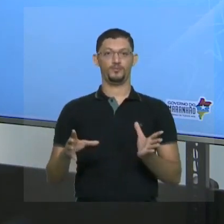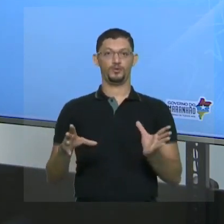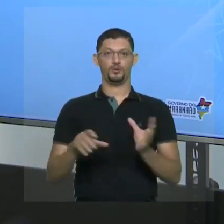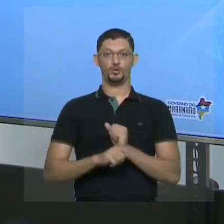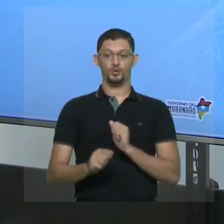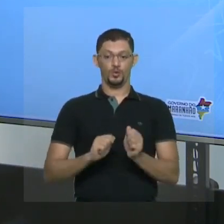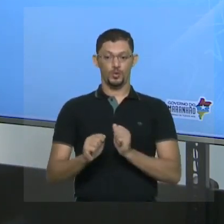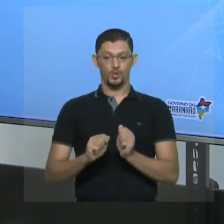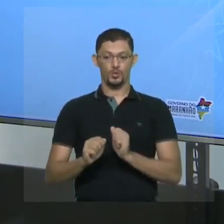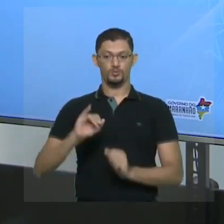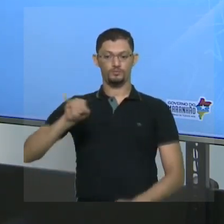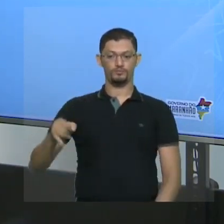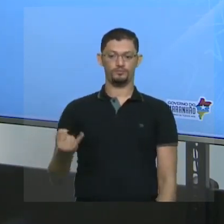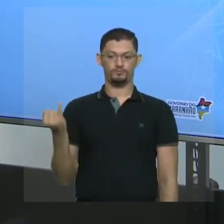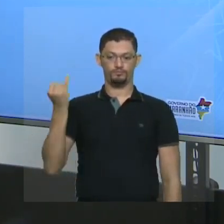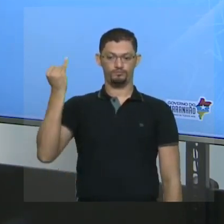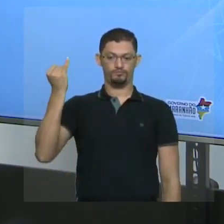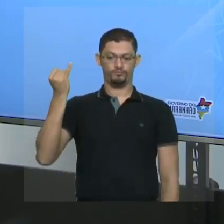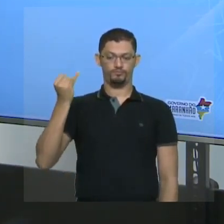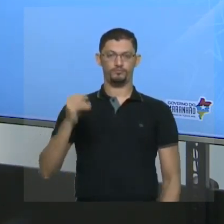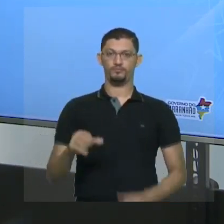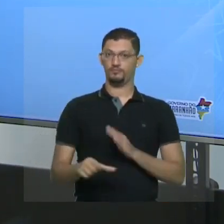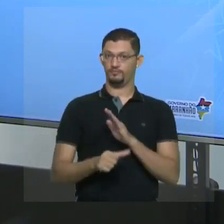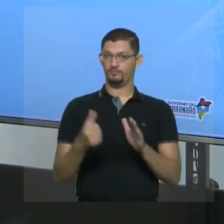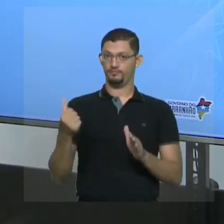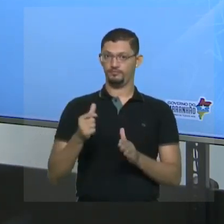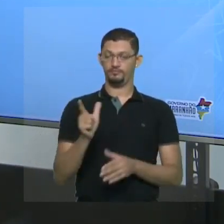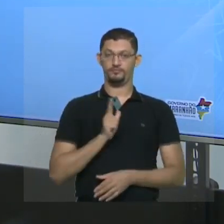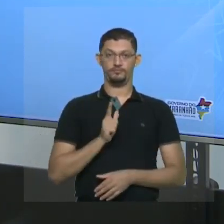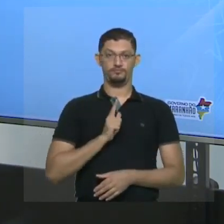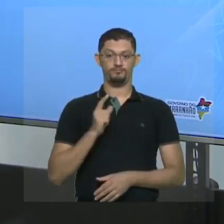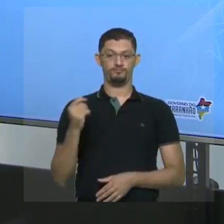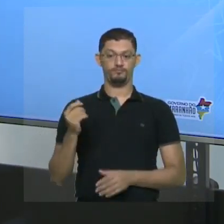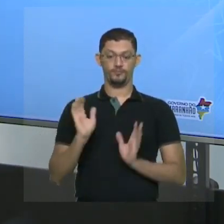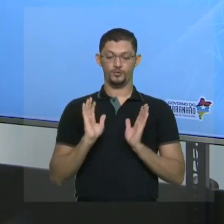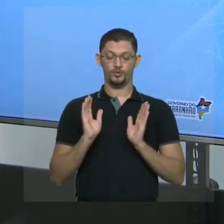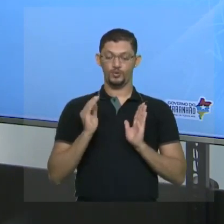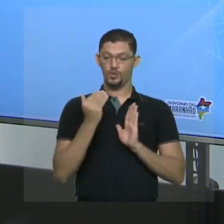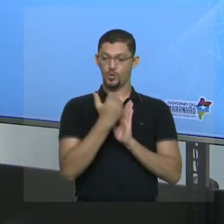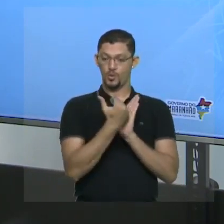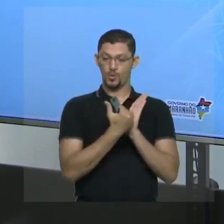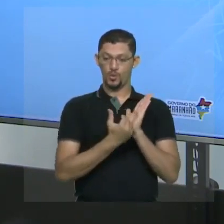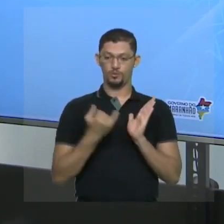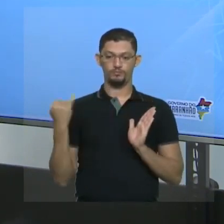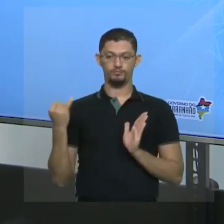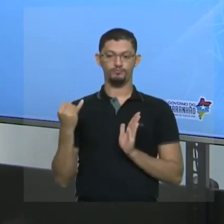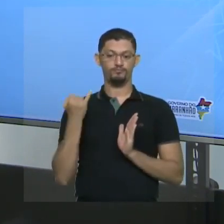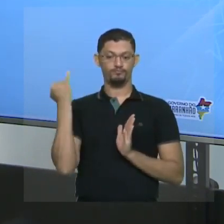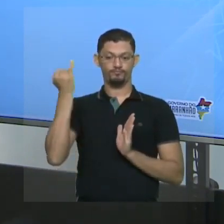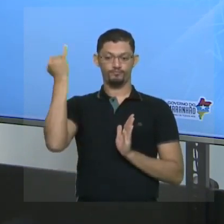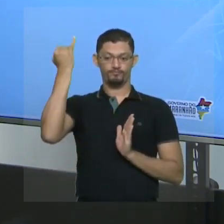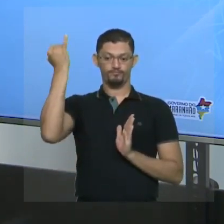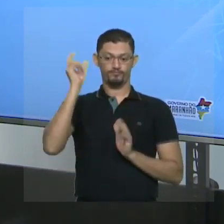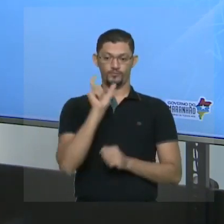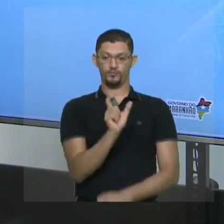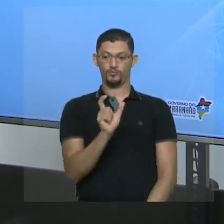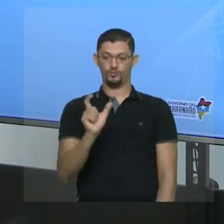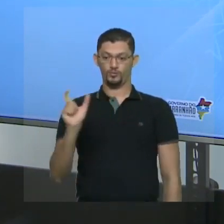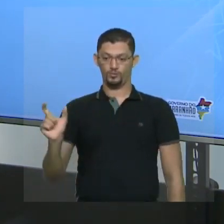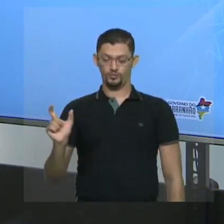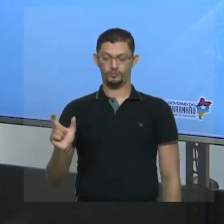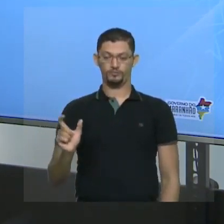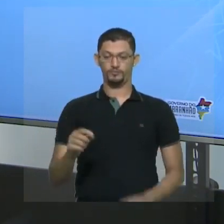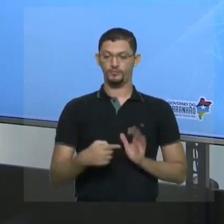juro. Primeiro, termos importantes, antes de falar de juro, vamos falar de alguns termos, que esses termos